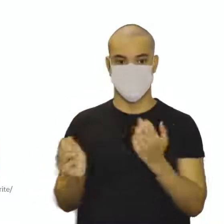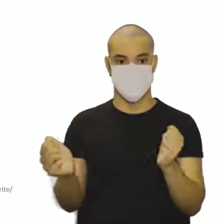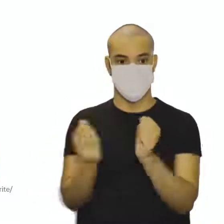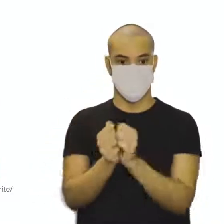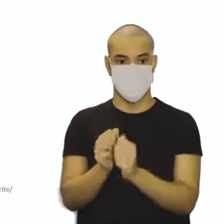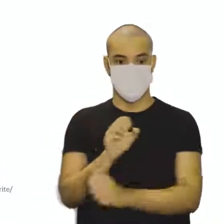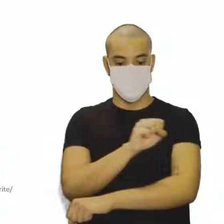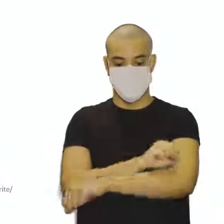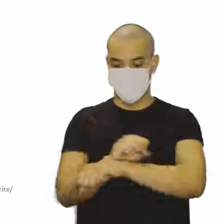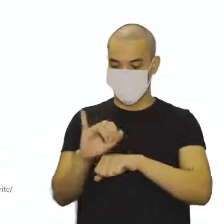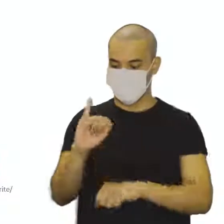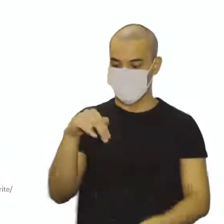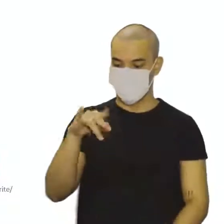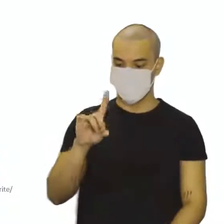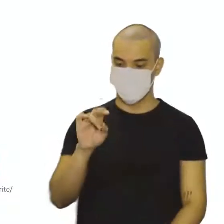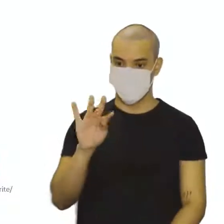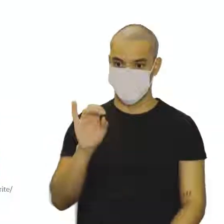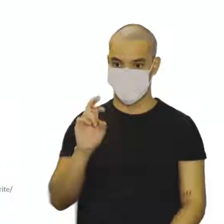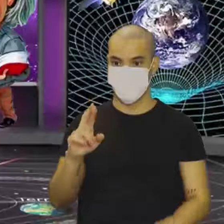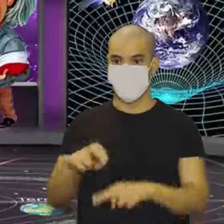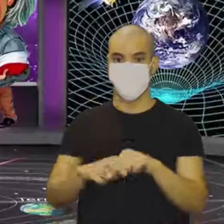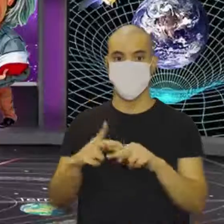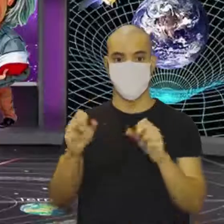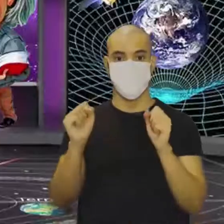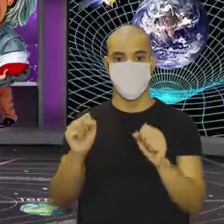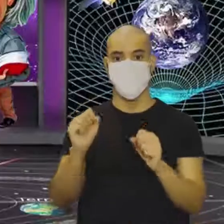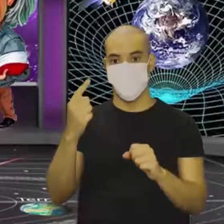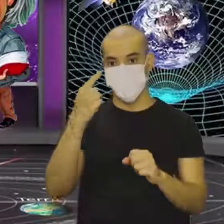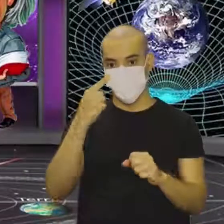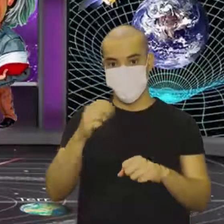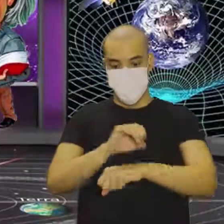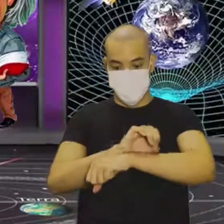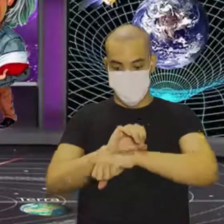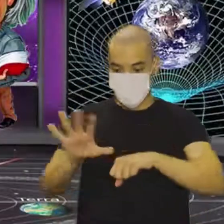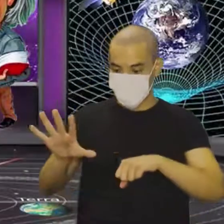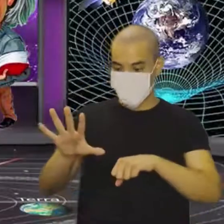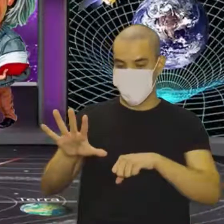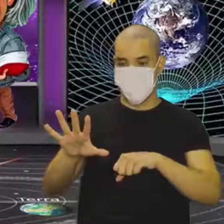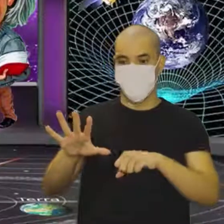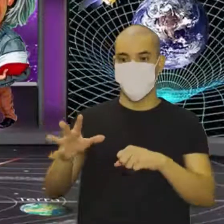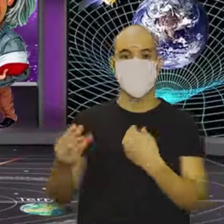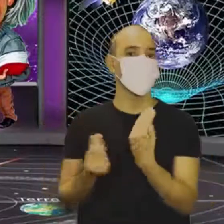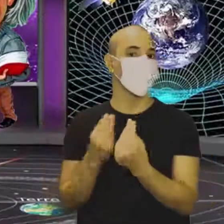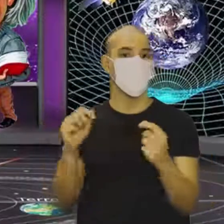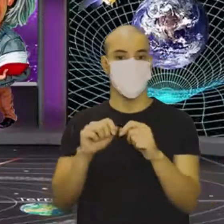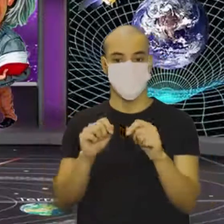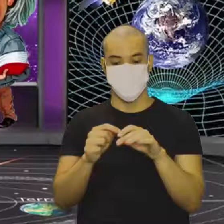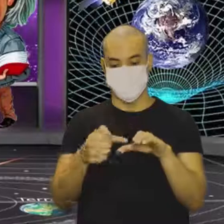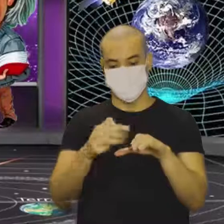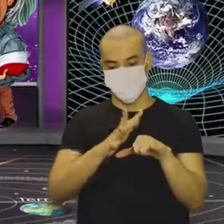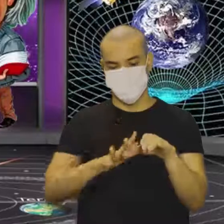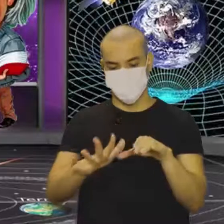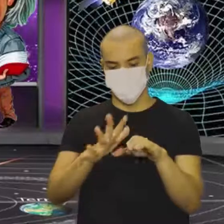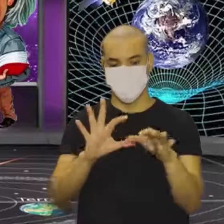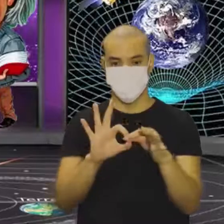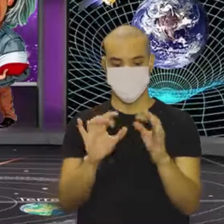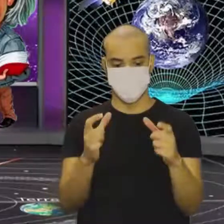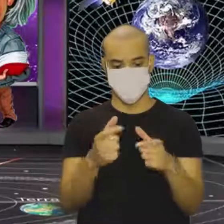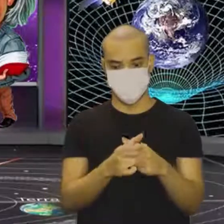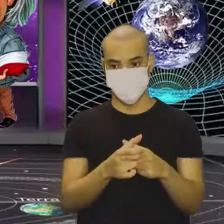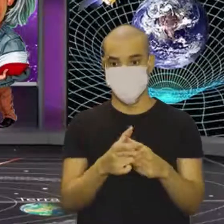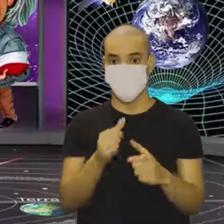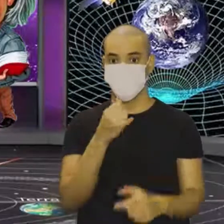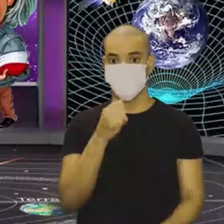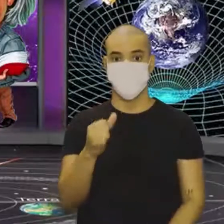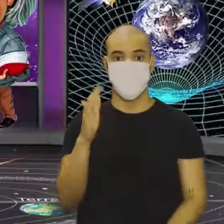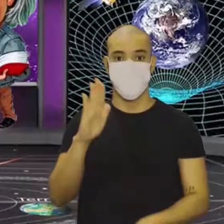aqui vocês podem observar que, dependendo do circuito, se for um circuito muito pequeno, para armazenar a